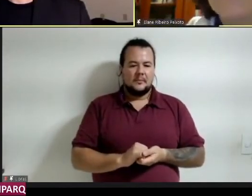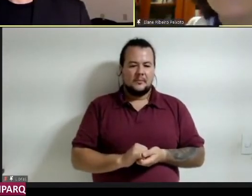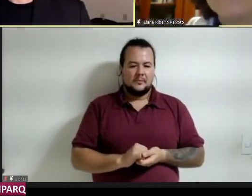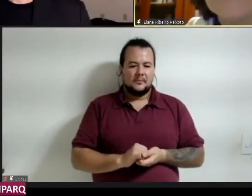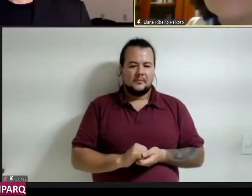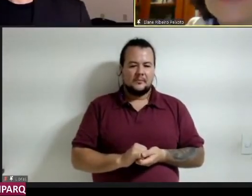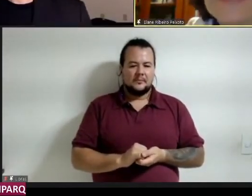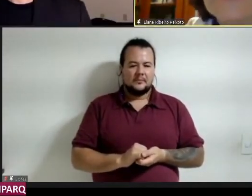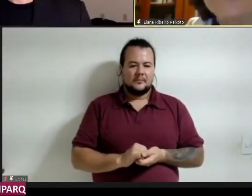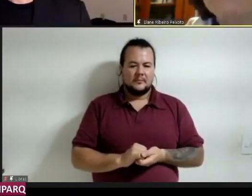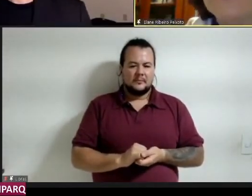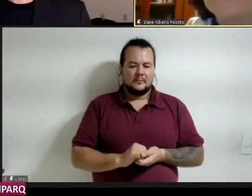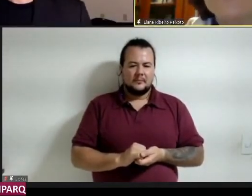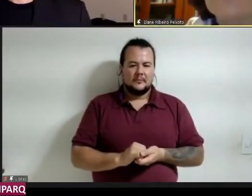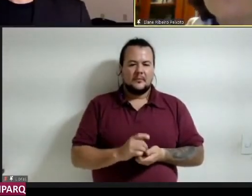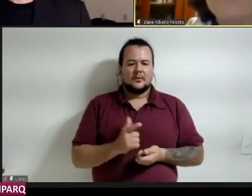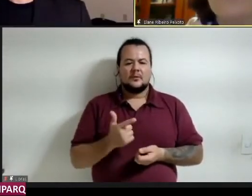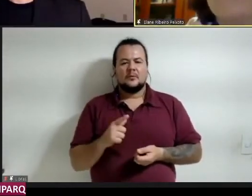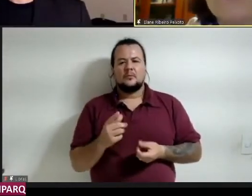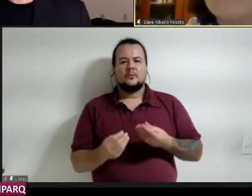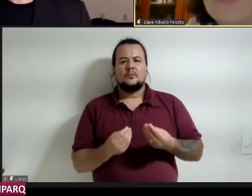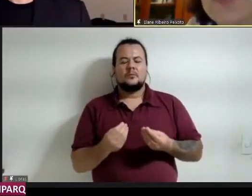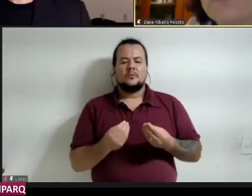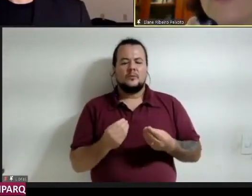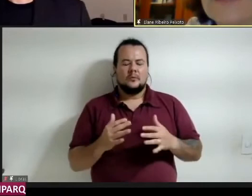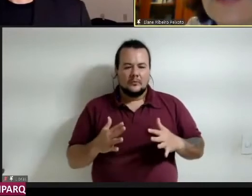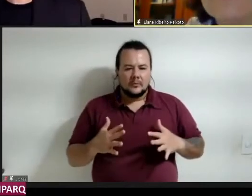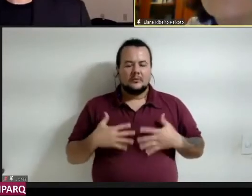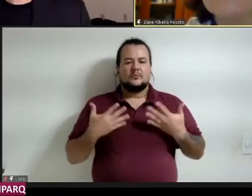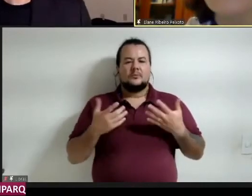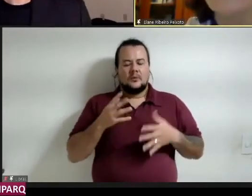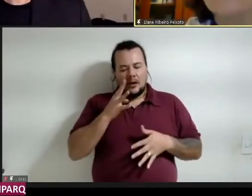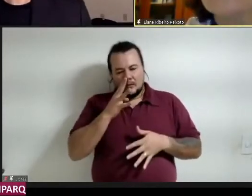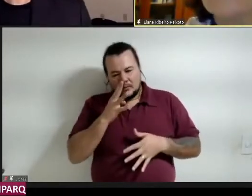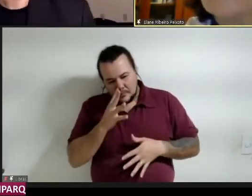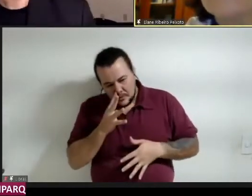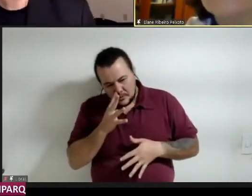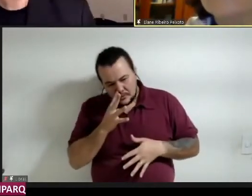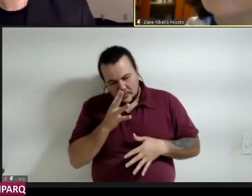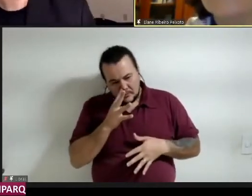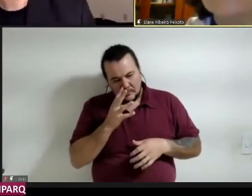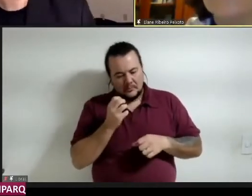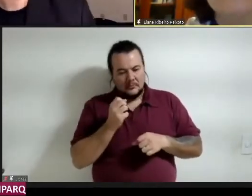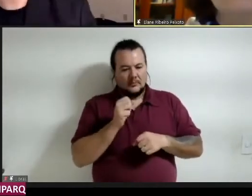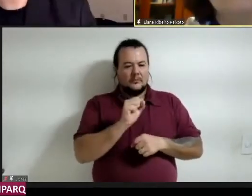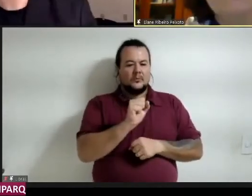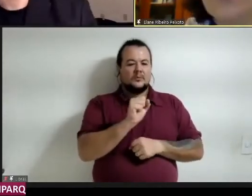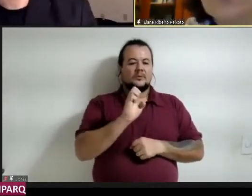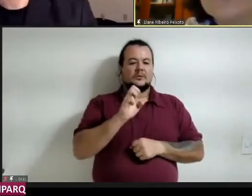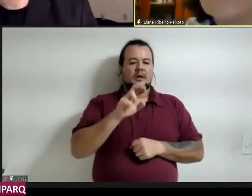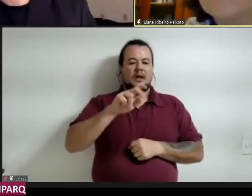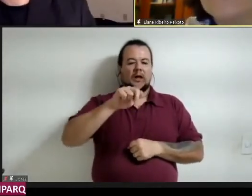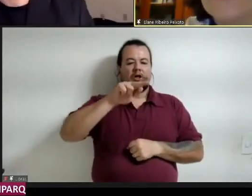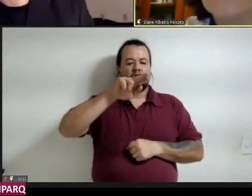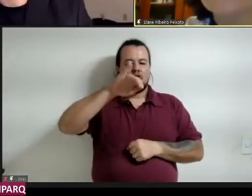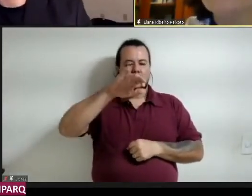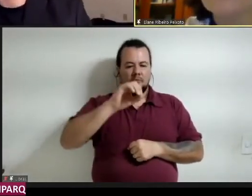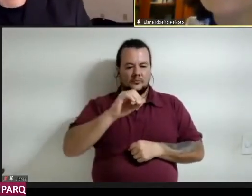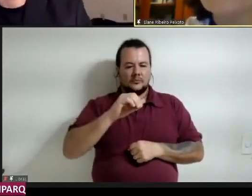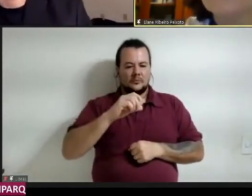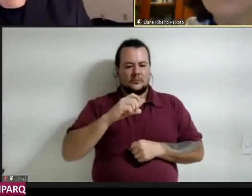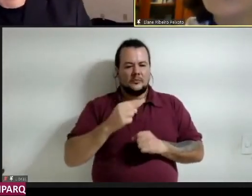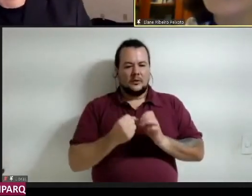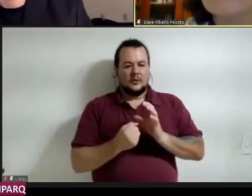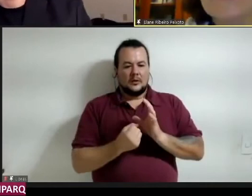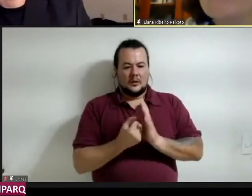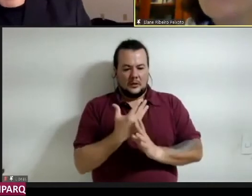Não é de espantar a admiração pela obra de Sérgio Bernardes, que gera tanto interesse. Ela ilustra a